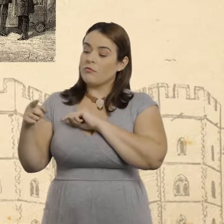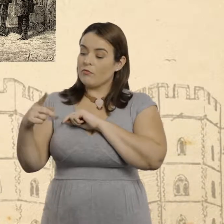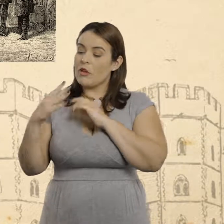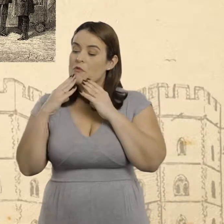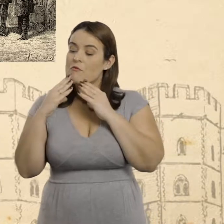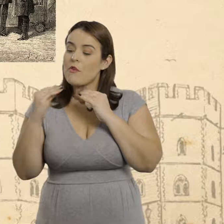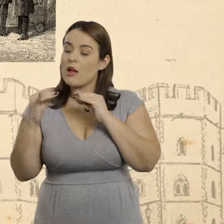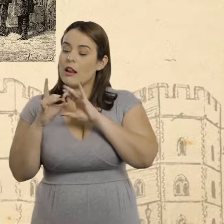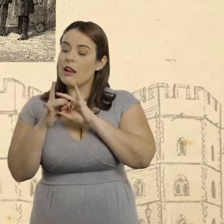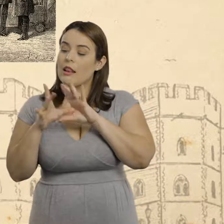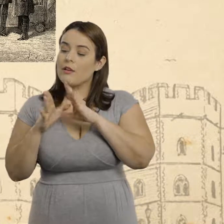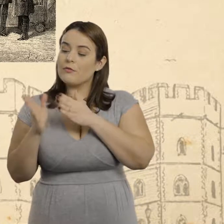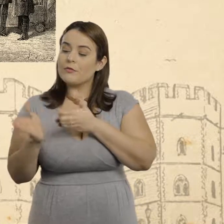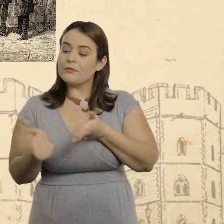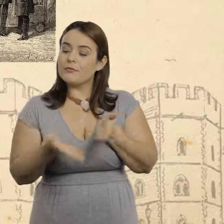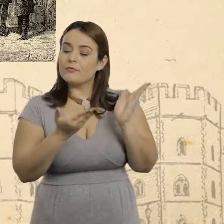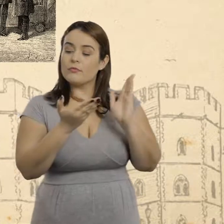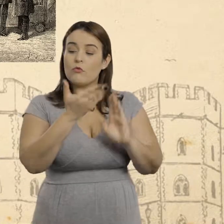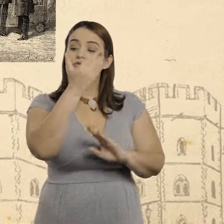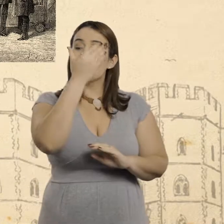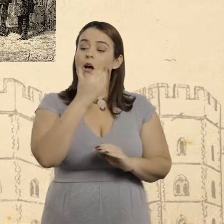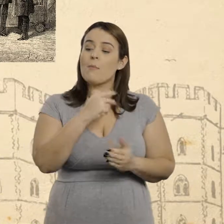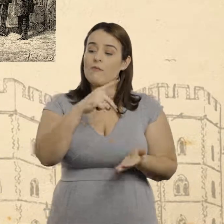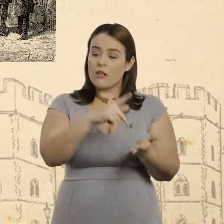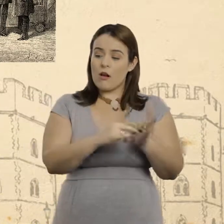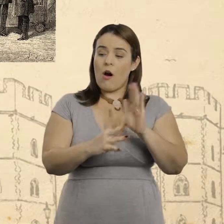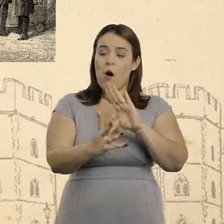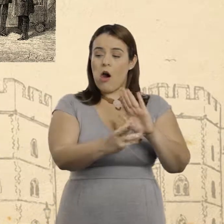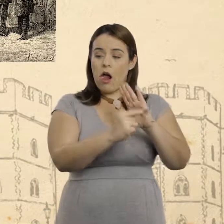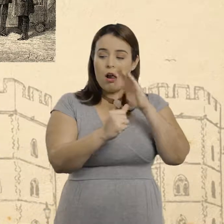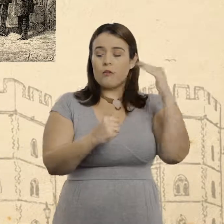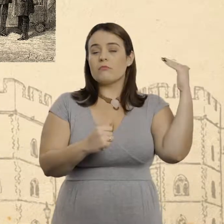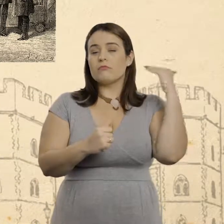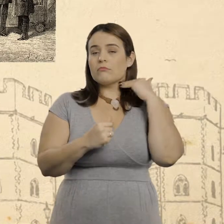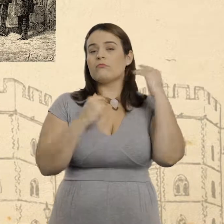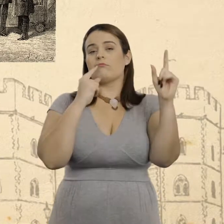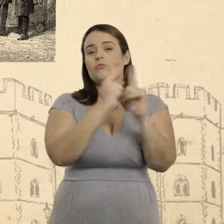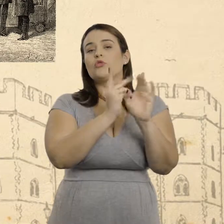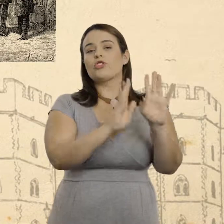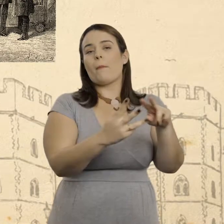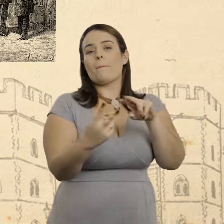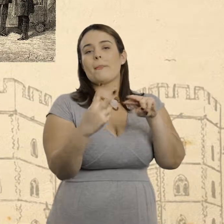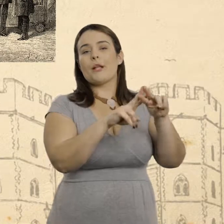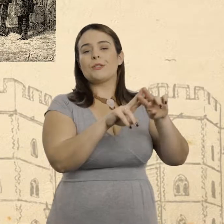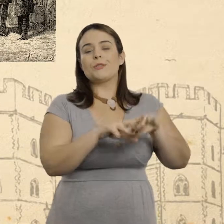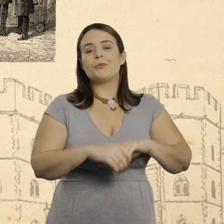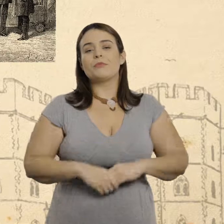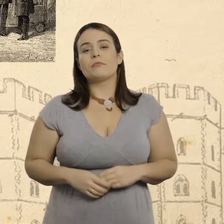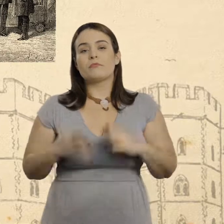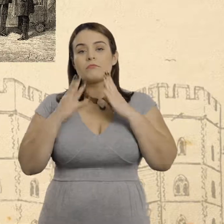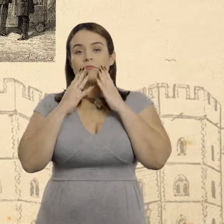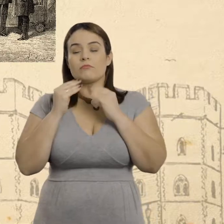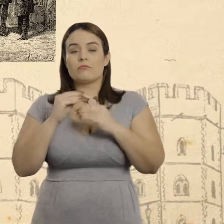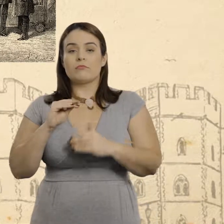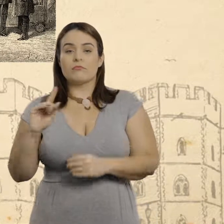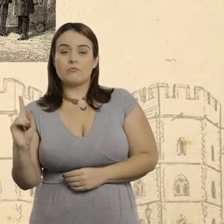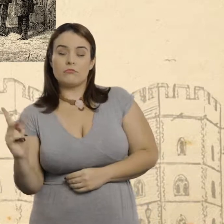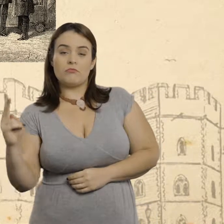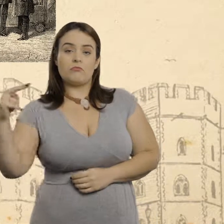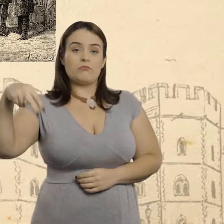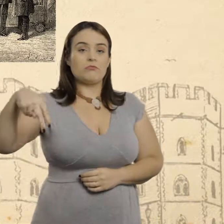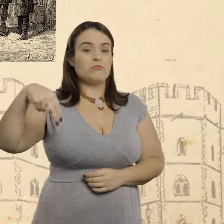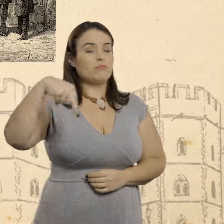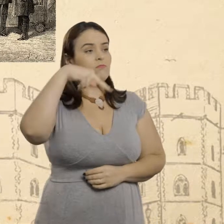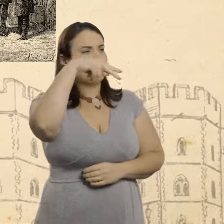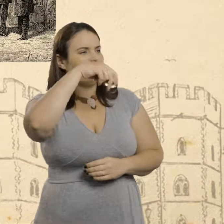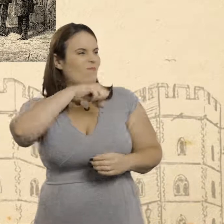Fogg estava livre. O verdadeiro ladrão tinha sido encontrado e já estava preso. O Sr. Fogg se levantou e deu